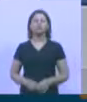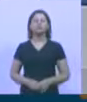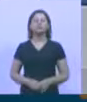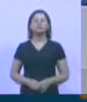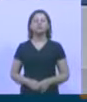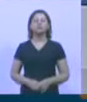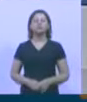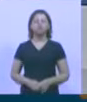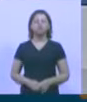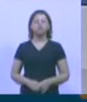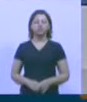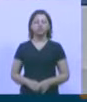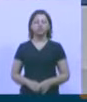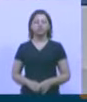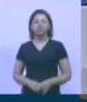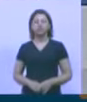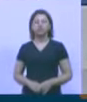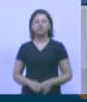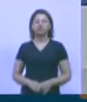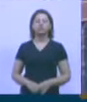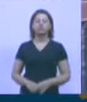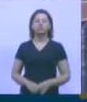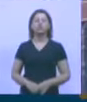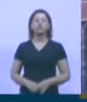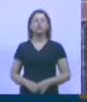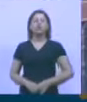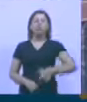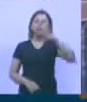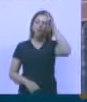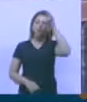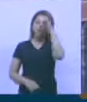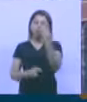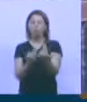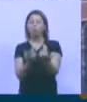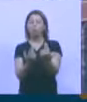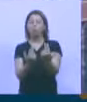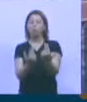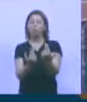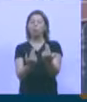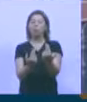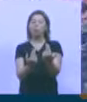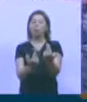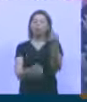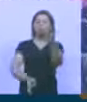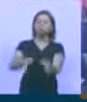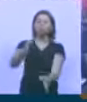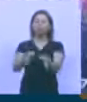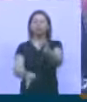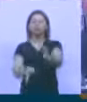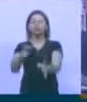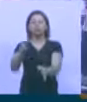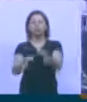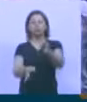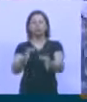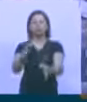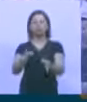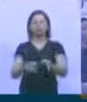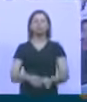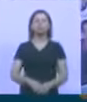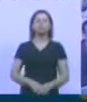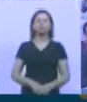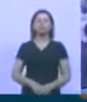is the public prosecutor. Ele é como se fosse um promotor público. He wants to make